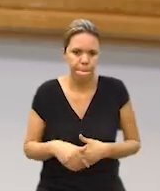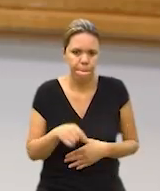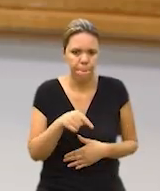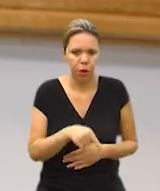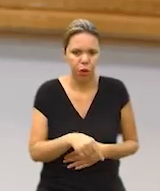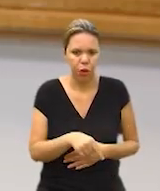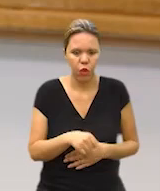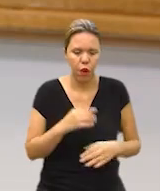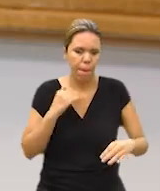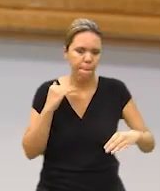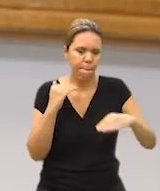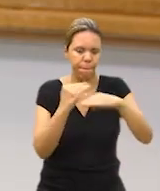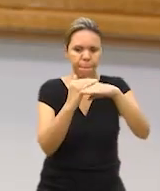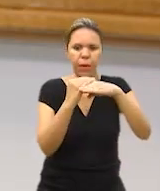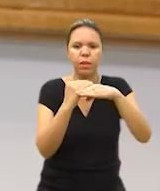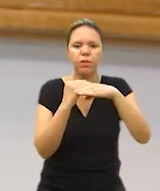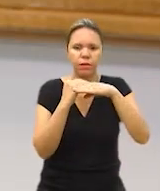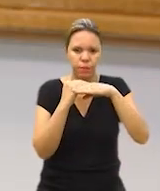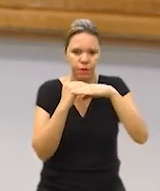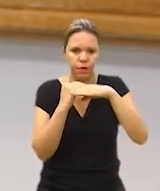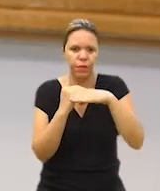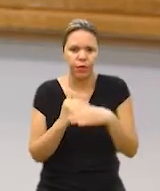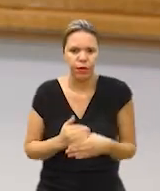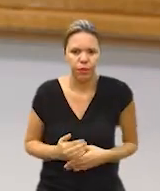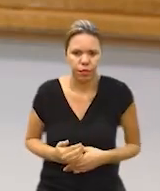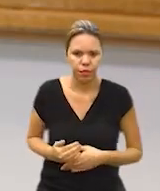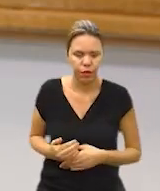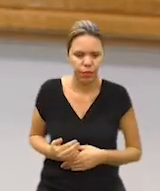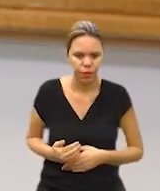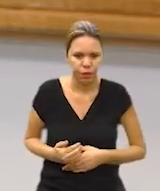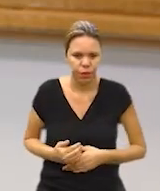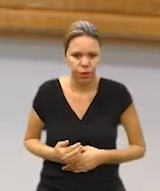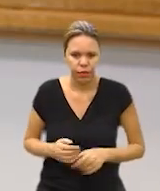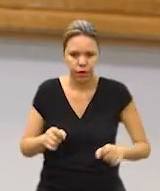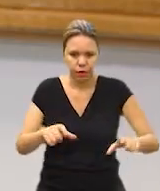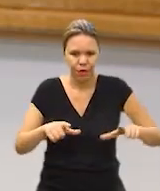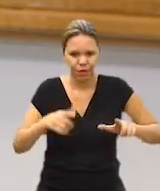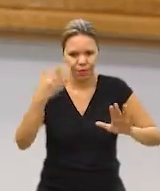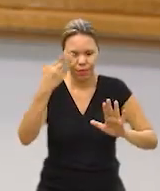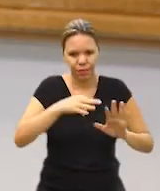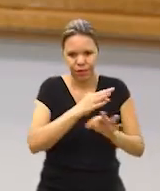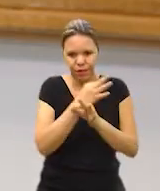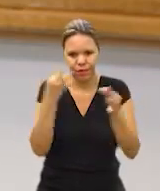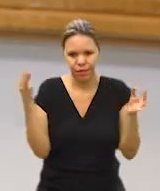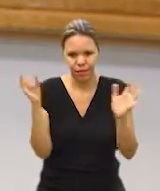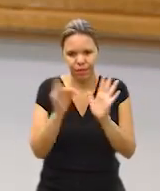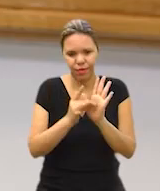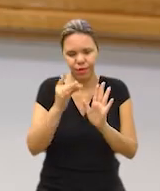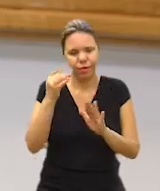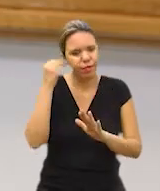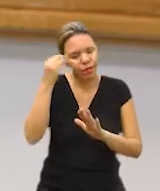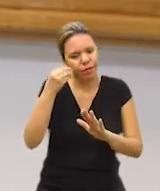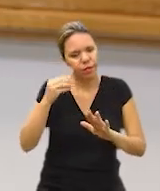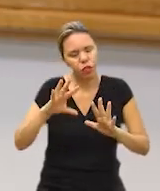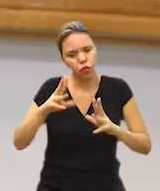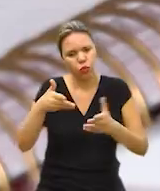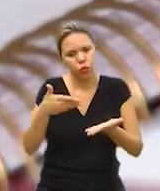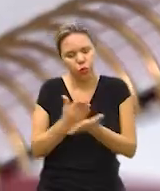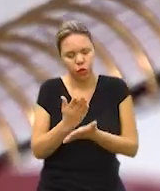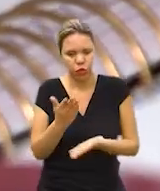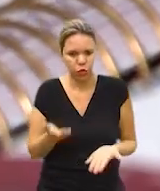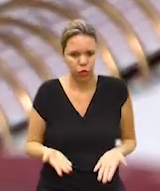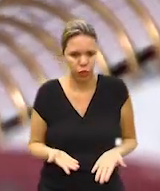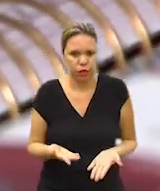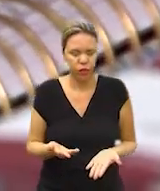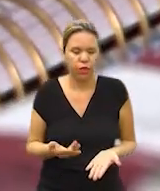acaba padronizando, né, dando assim um certificado de excelência, digamos, para todo mundo que passou por ele.